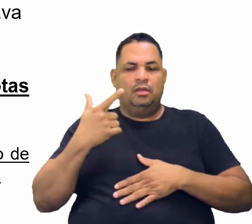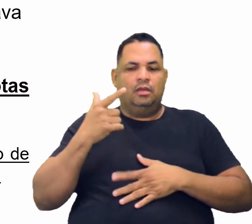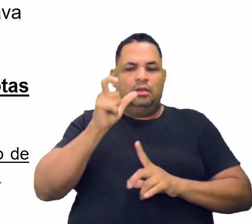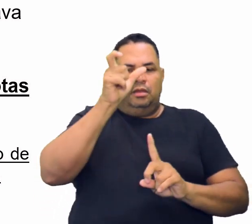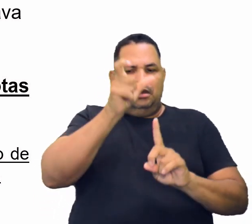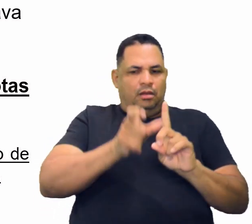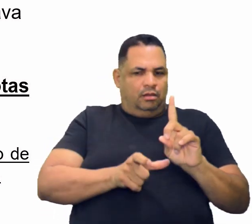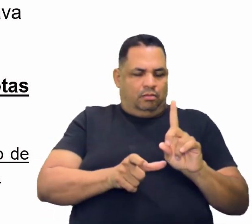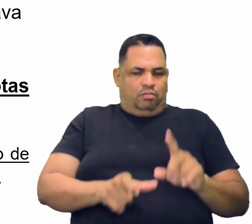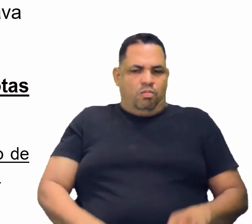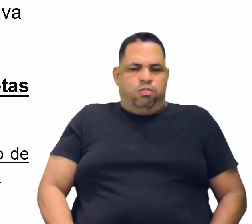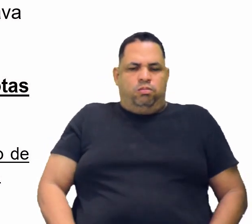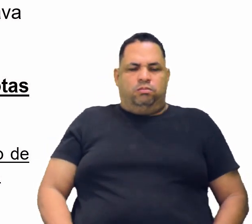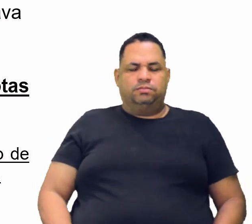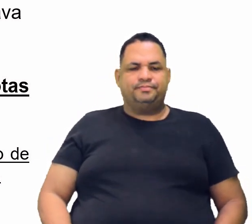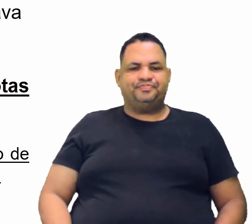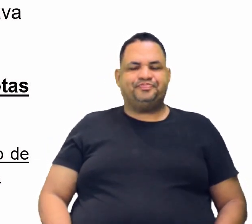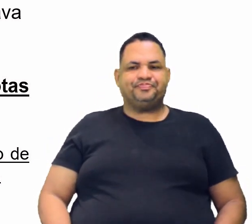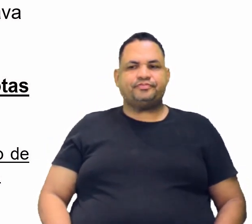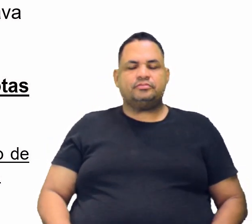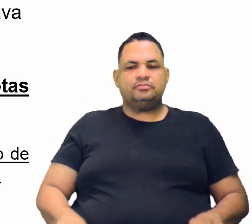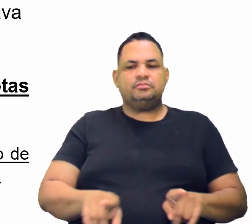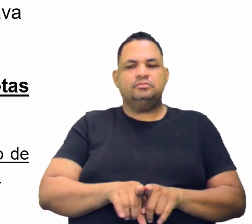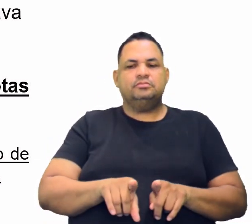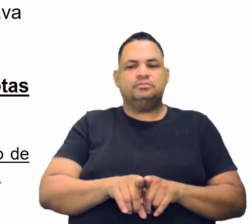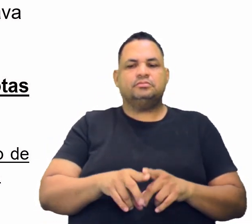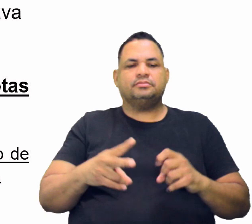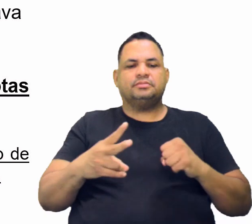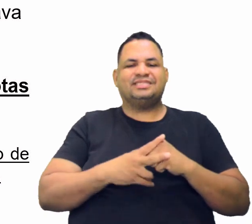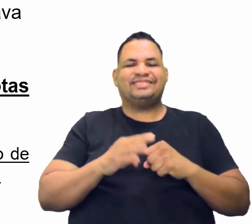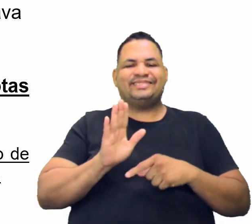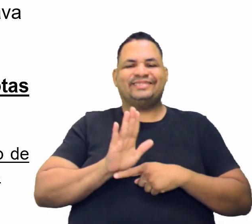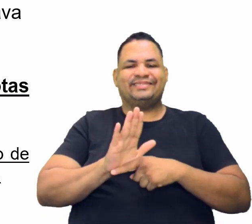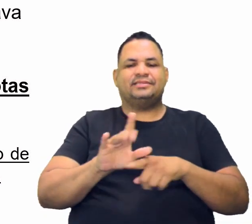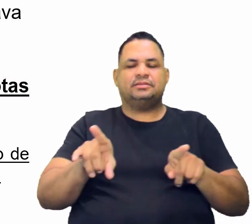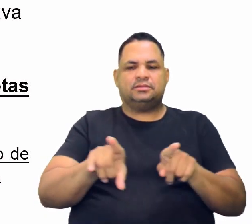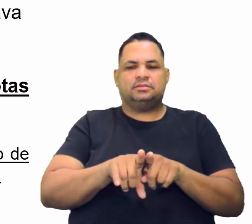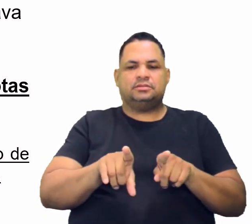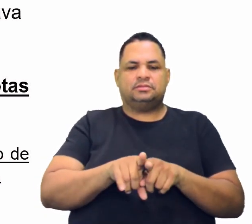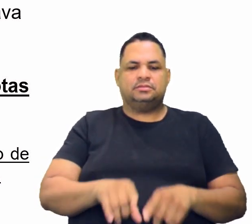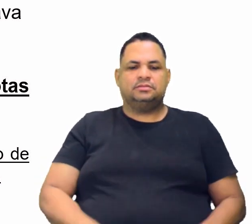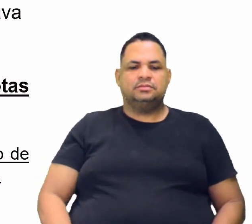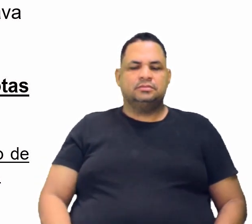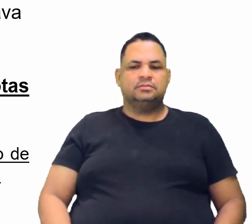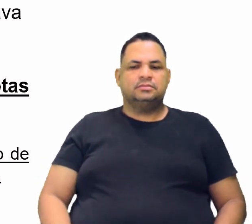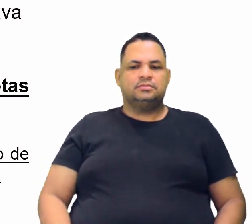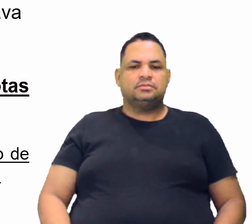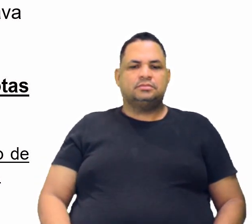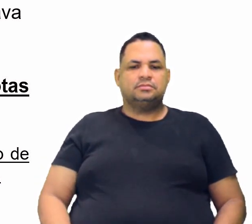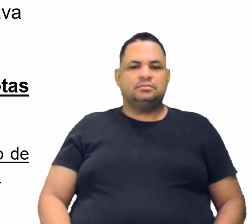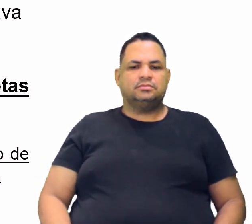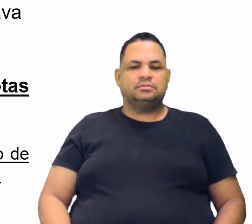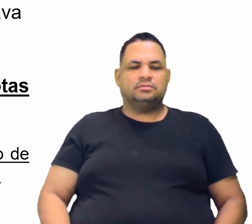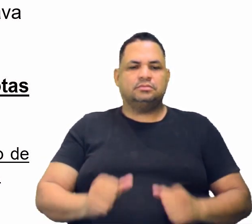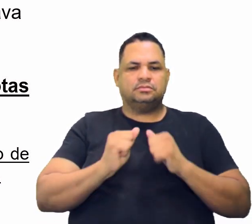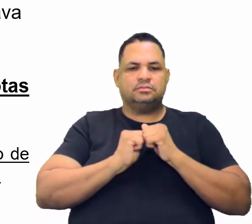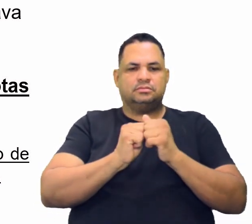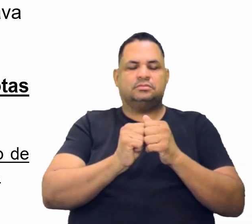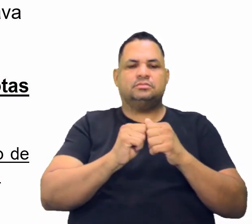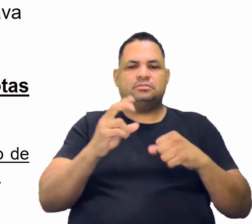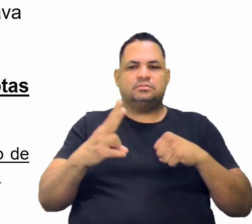tem sujeito. E seu auxiliar também. O seu auxiliar, ó, auxiliar do verbo principal, que vai acompanhar o